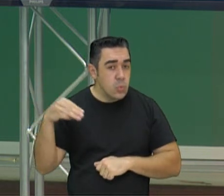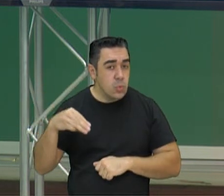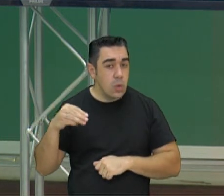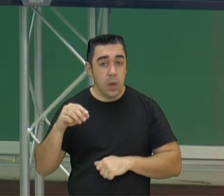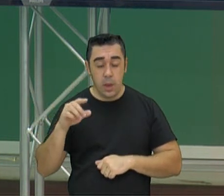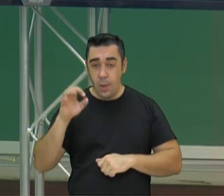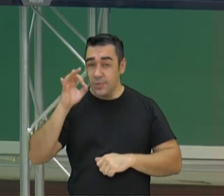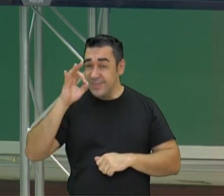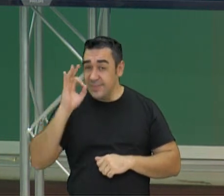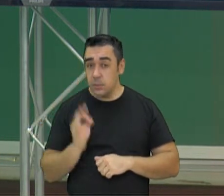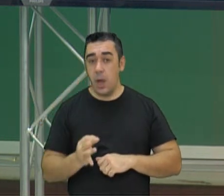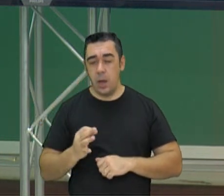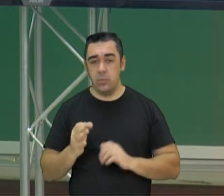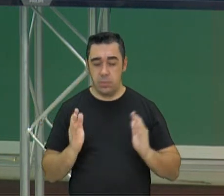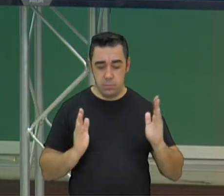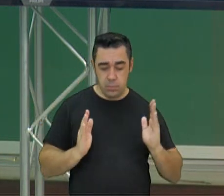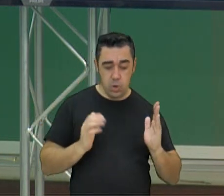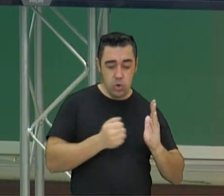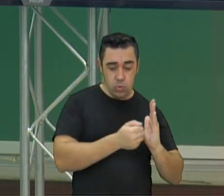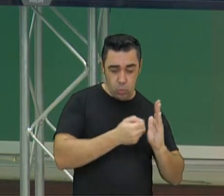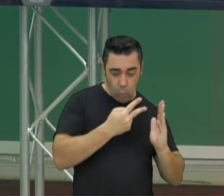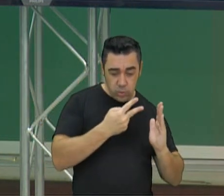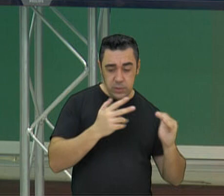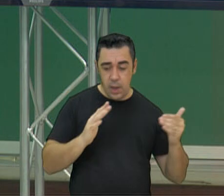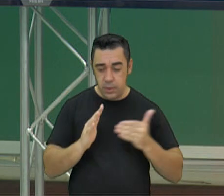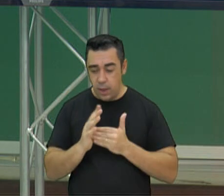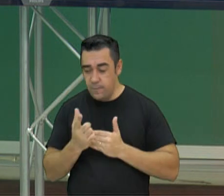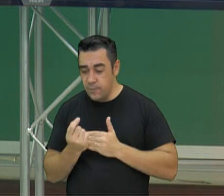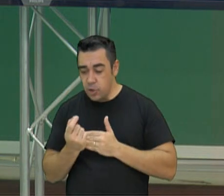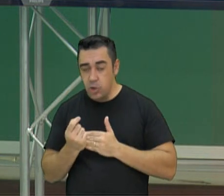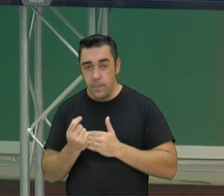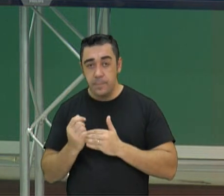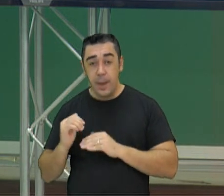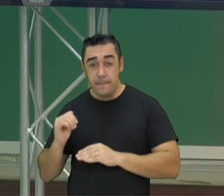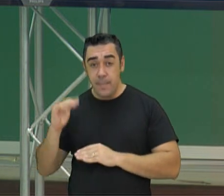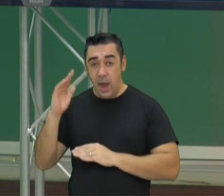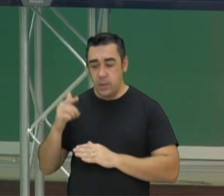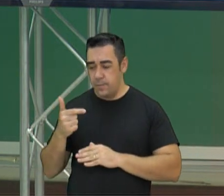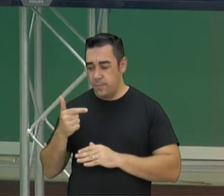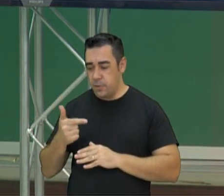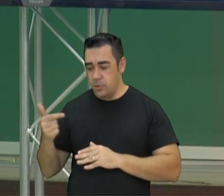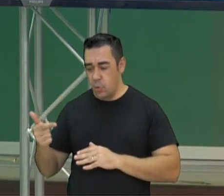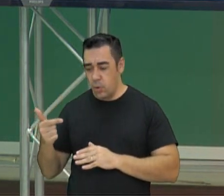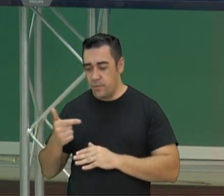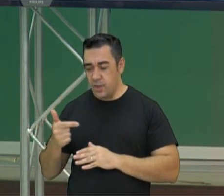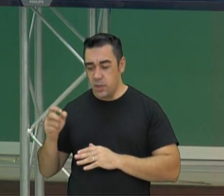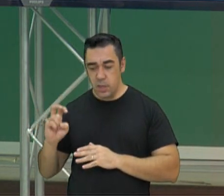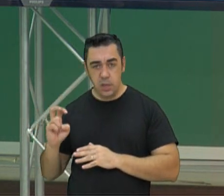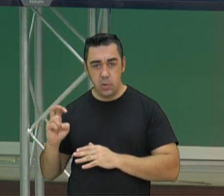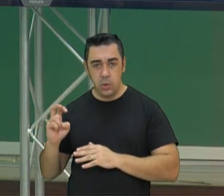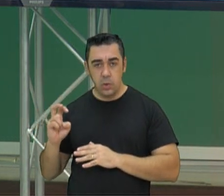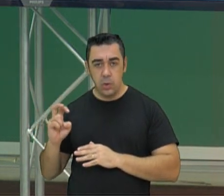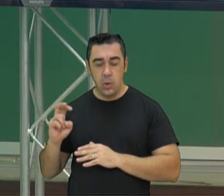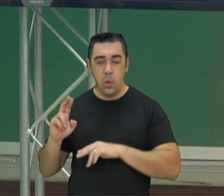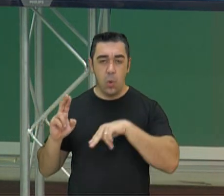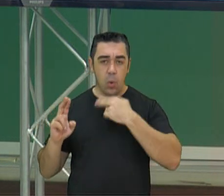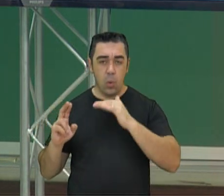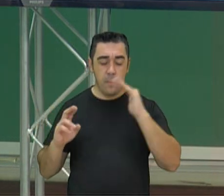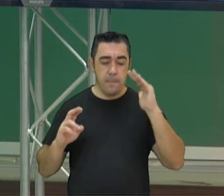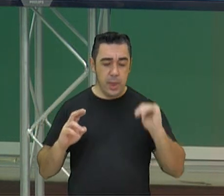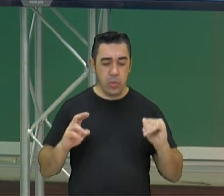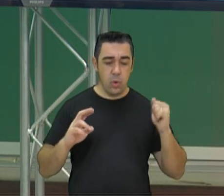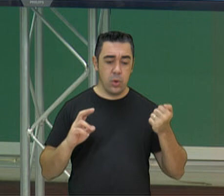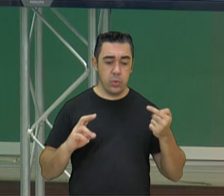o ideal seria a pessoa estar realizando. Números além de 25 aqui ou menor que 12,